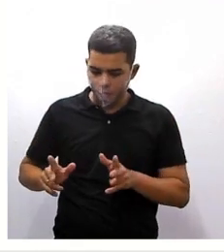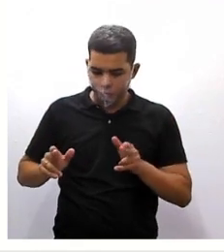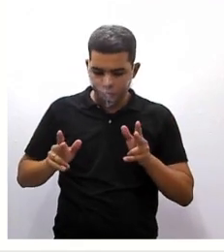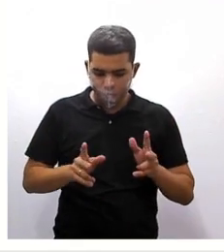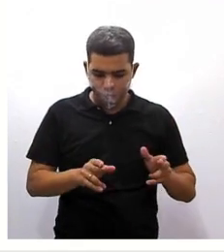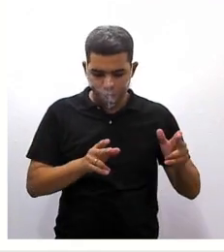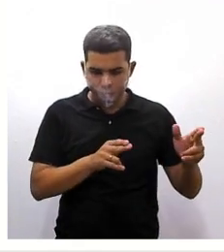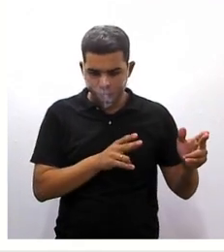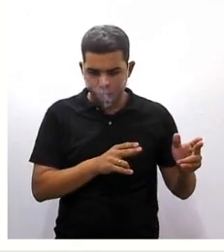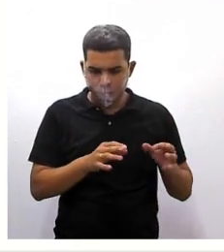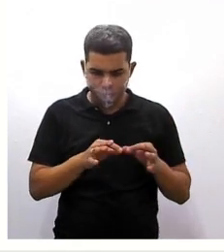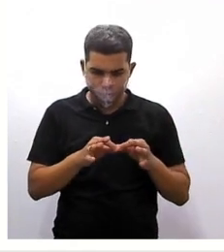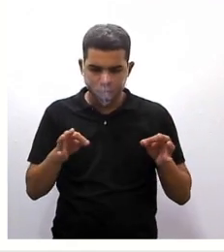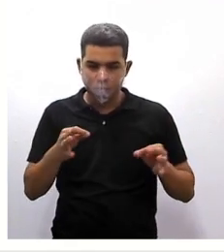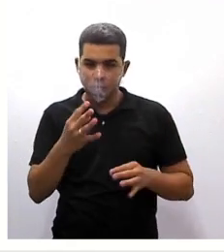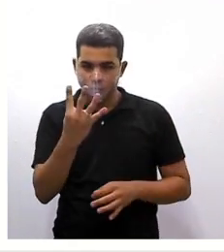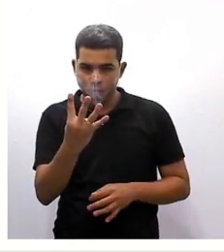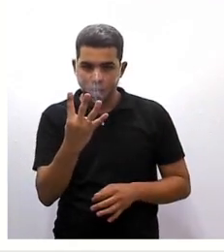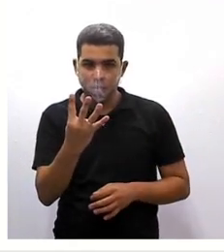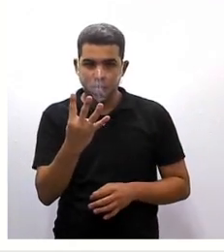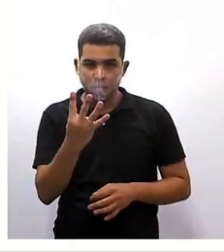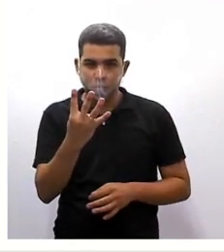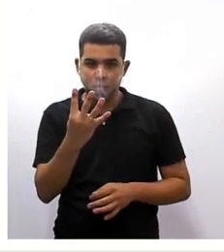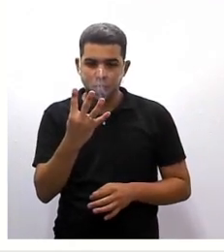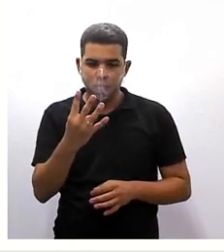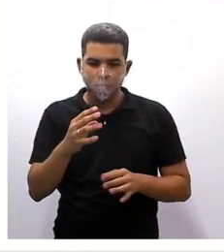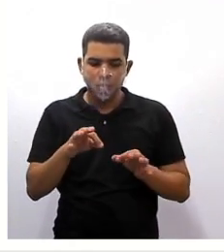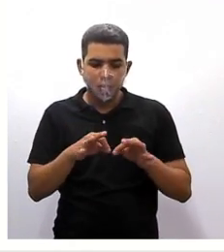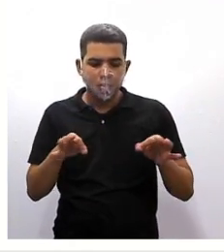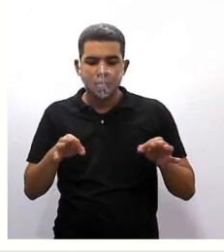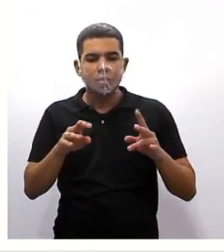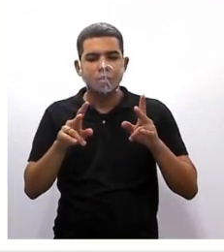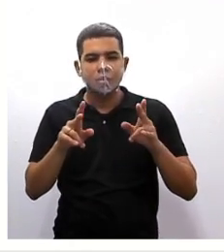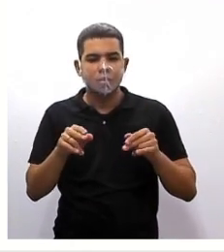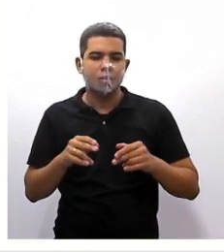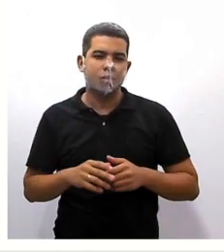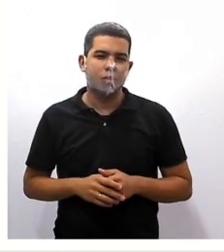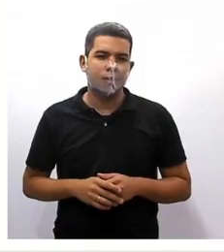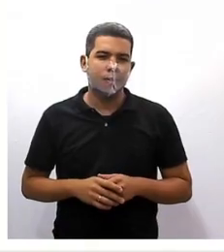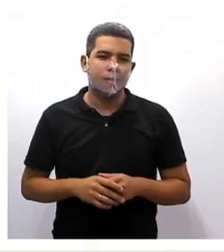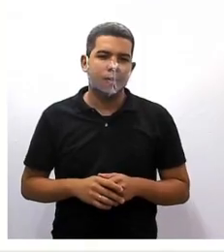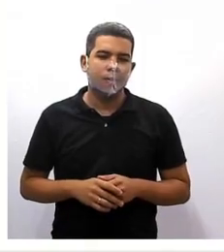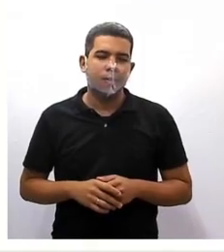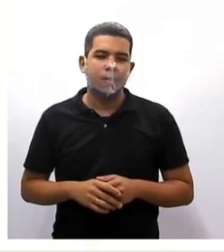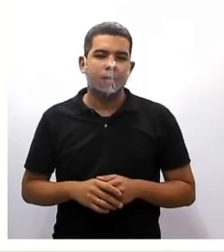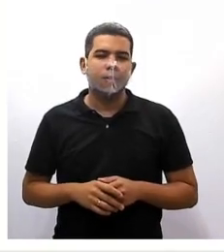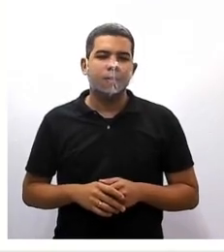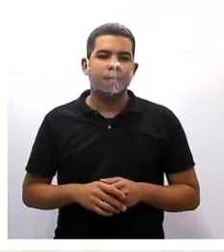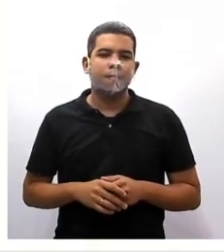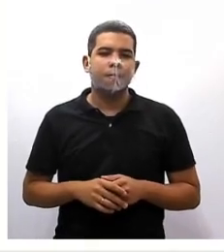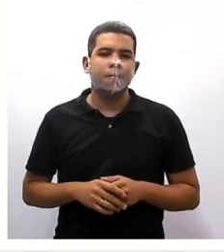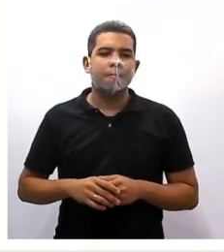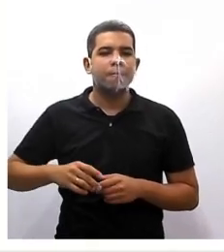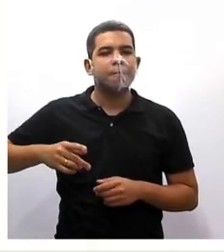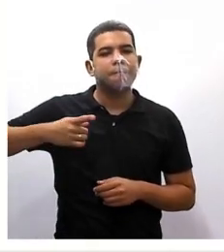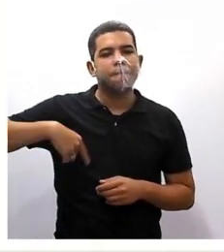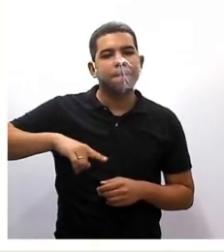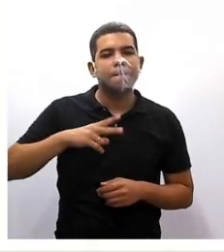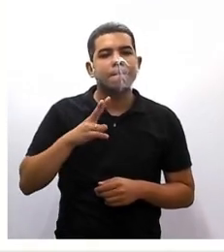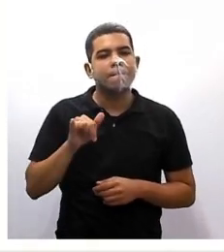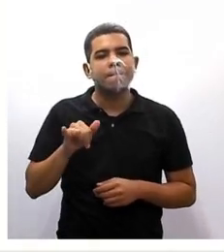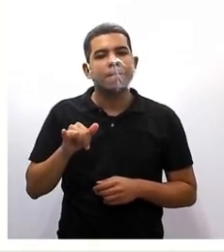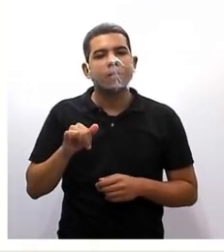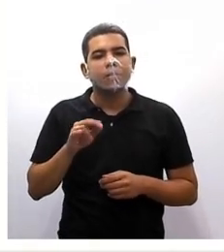Cada pedaço terá. Então, veja, seguinte, que a gente vai ver, que a gente